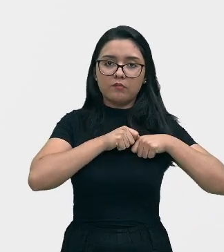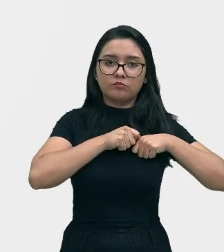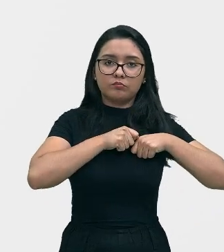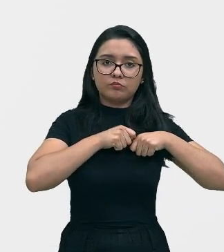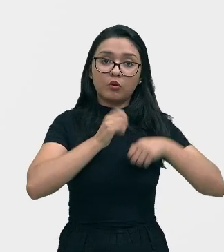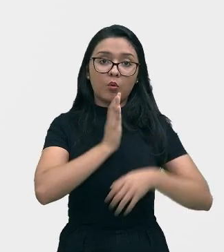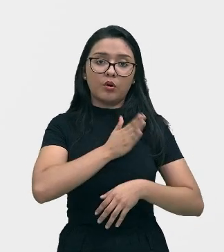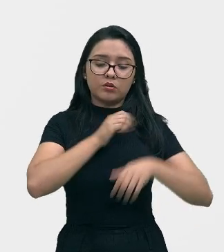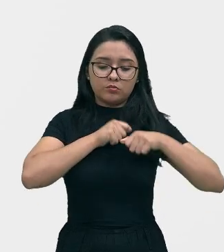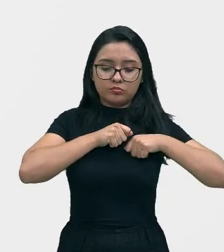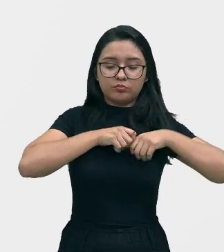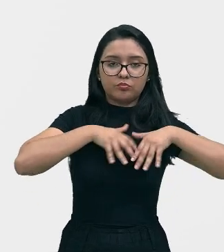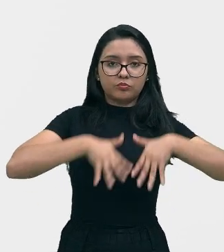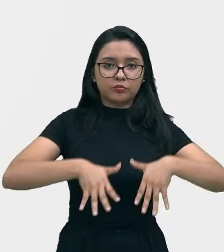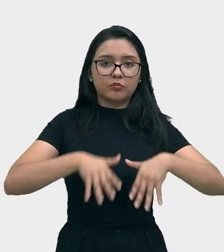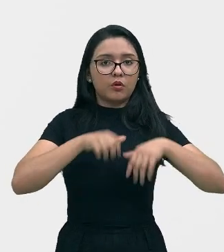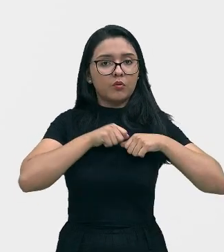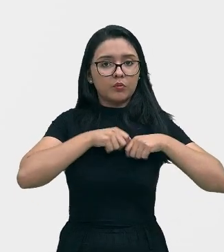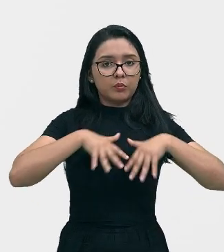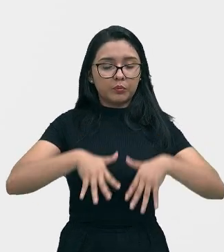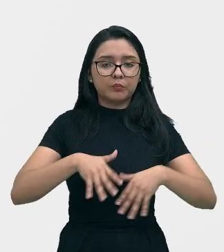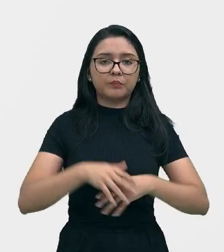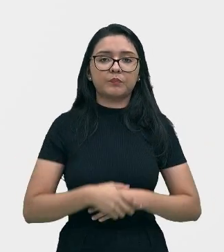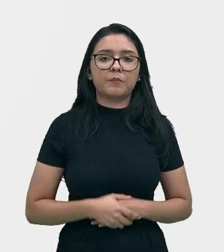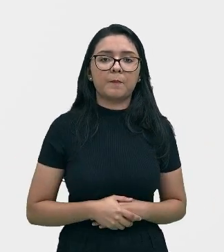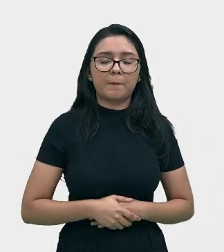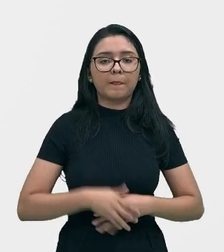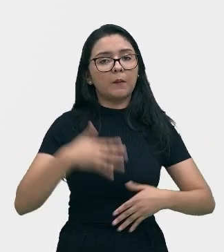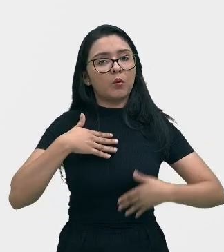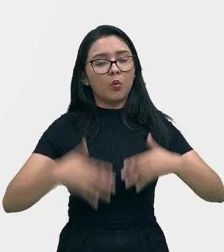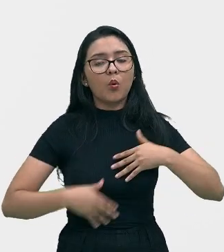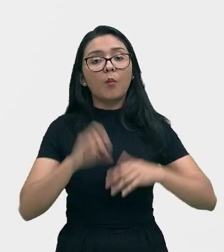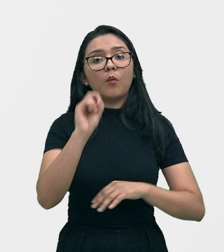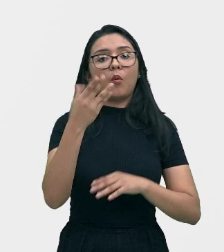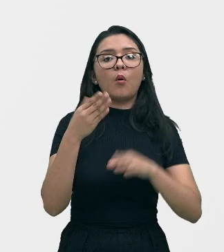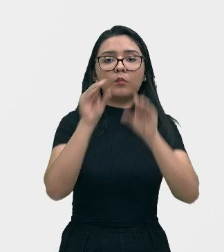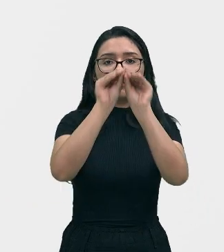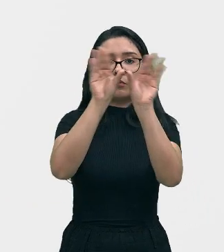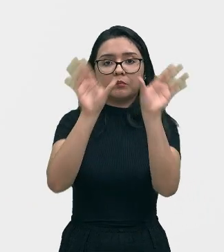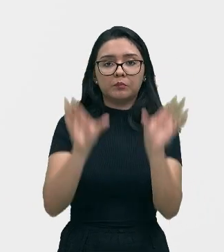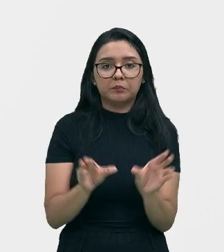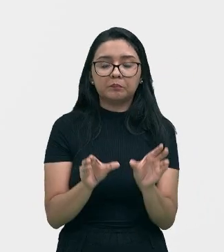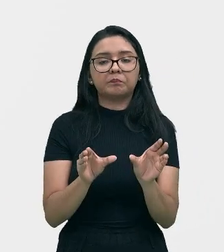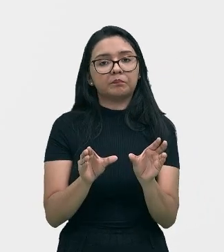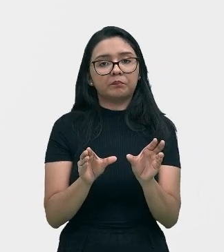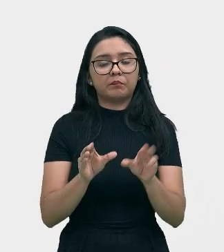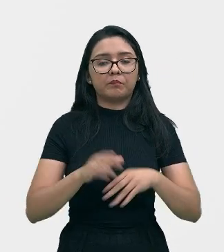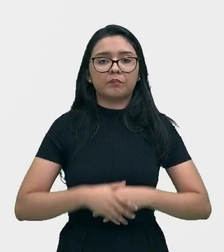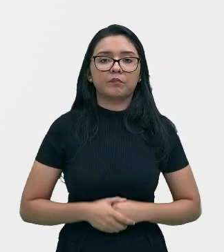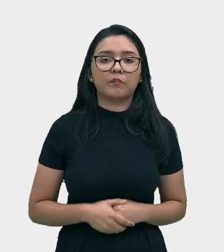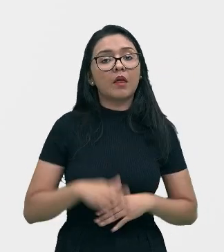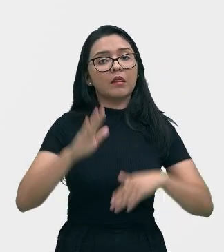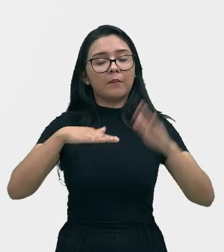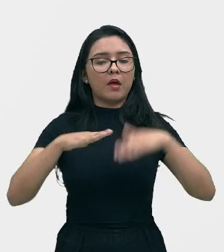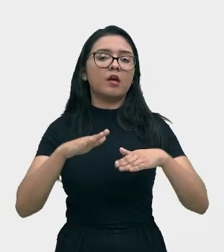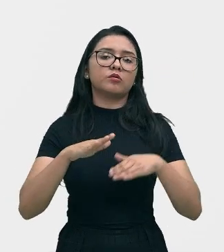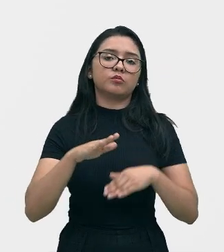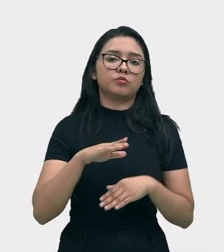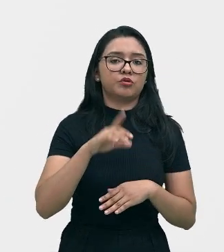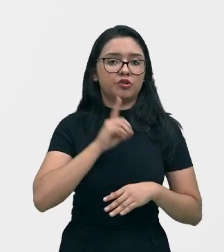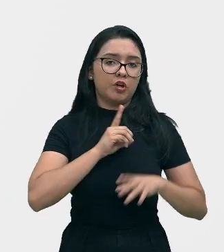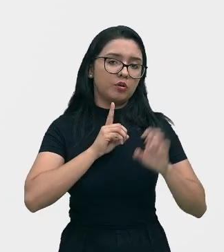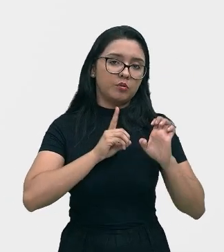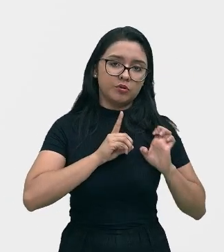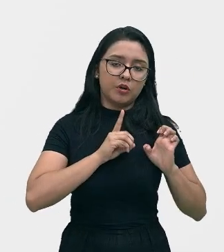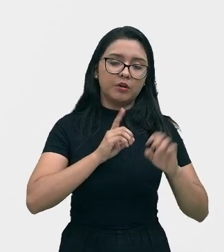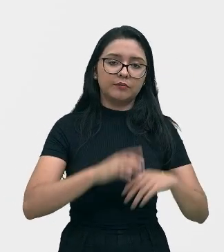ali bombear o sangue para o corpo ou para os pulmões, né? Dependendo de que lado seja. Temos ainda as